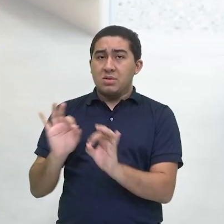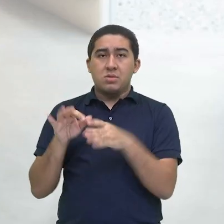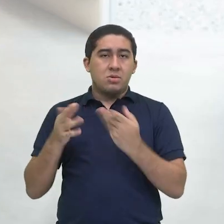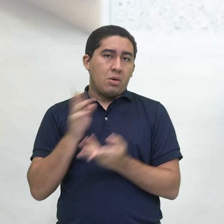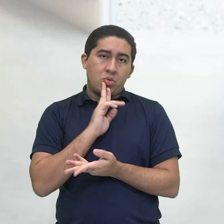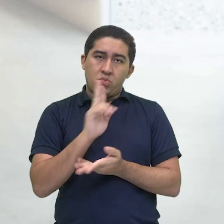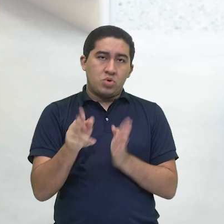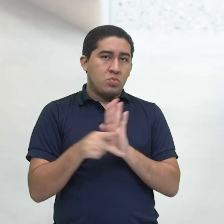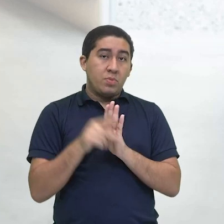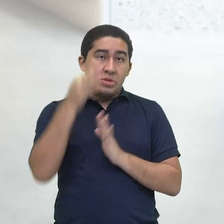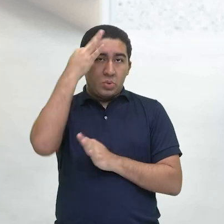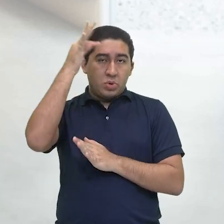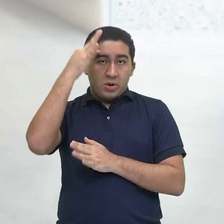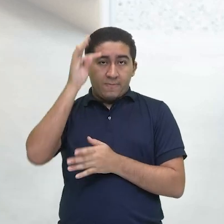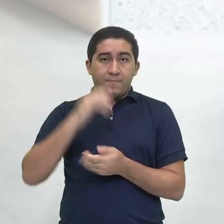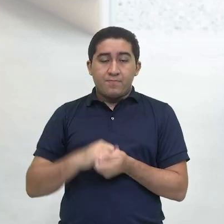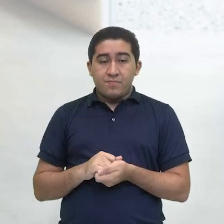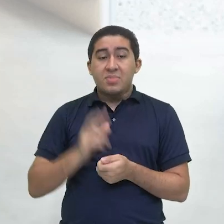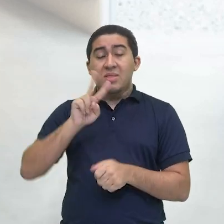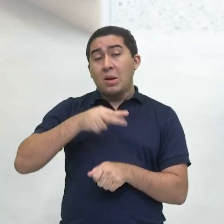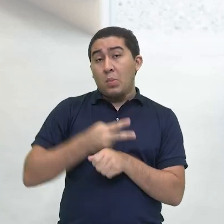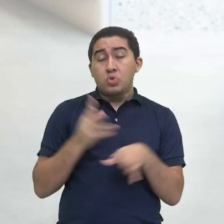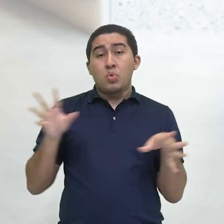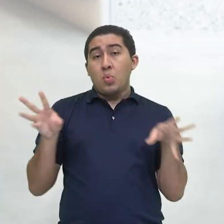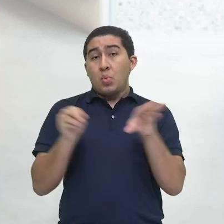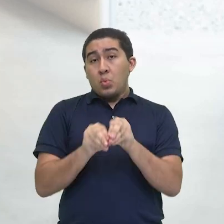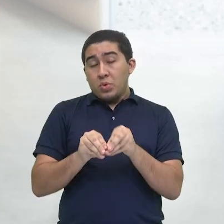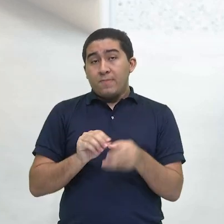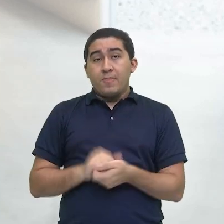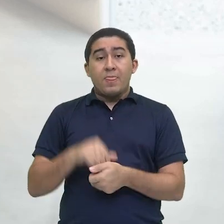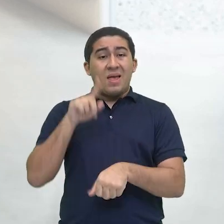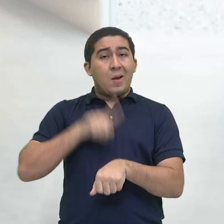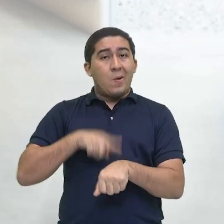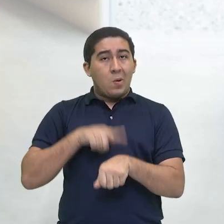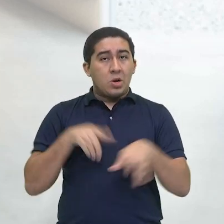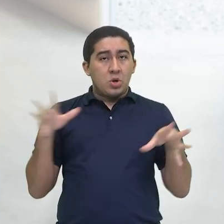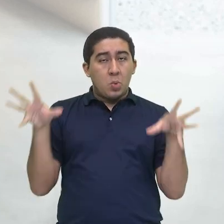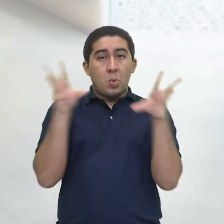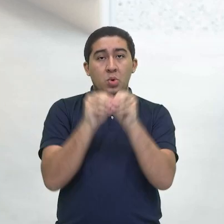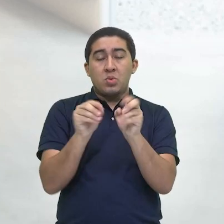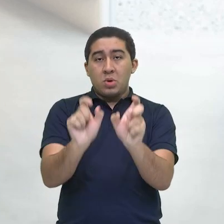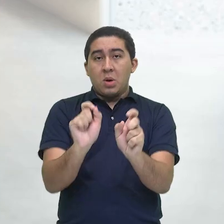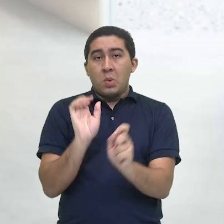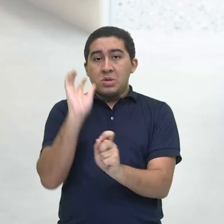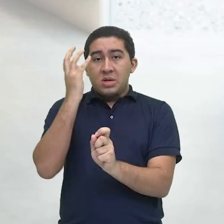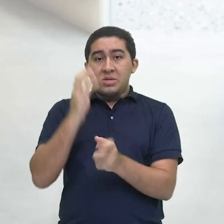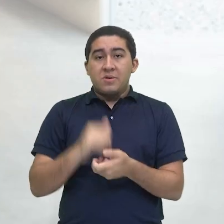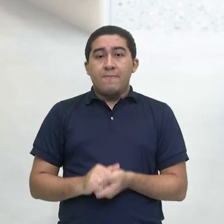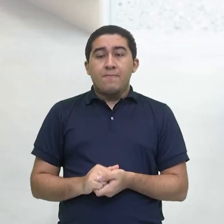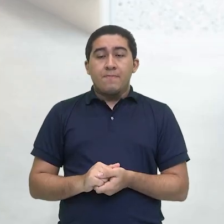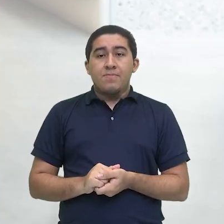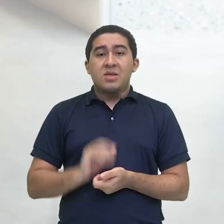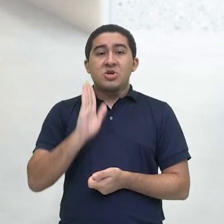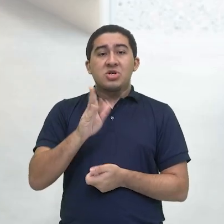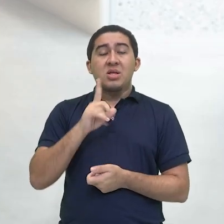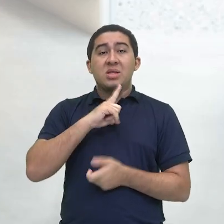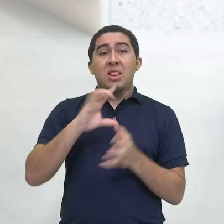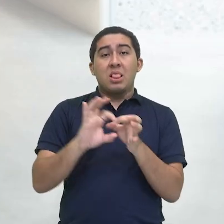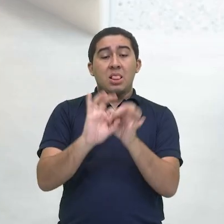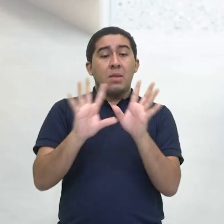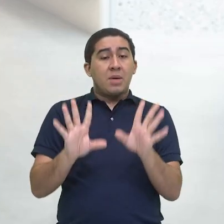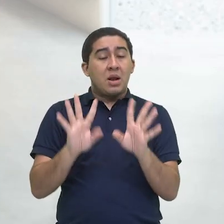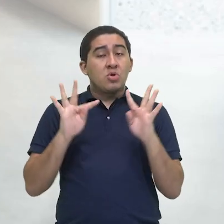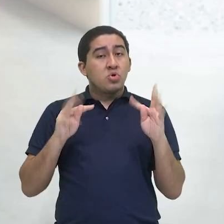vai dizer isso. E depois ele vai concluir. Quando ele concluir, gente, ele já vai liberar todas